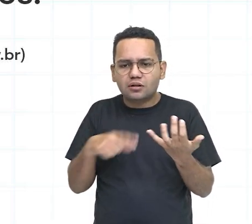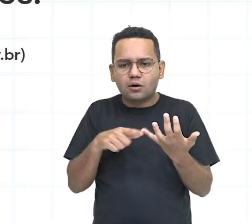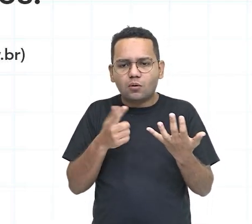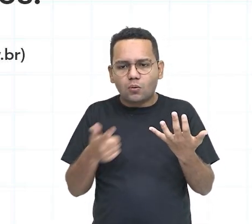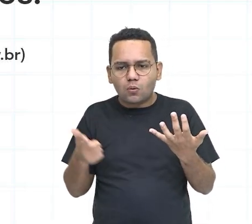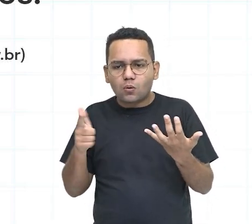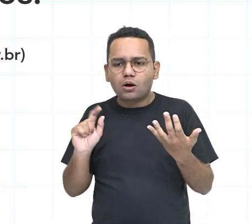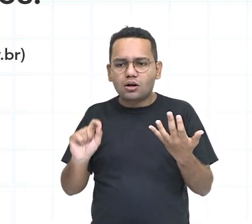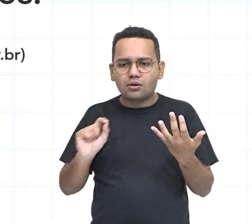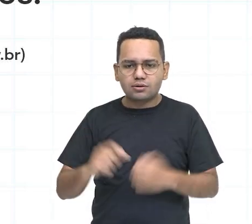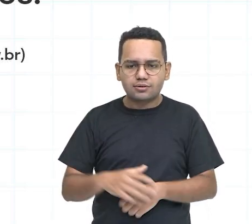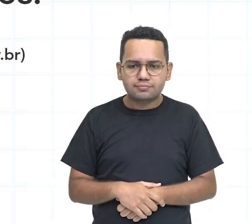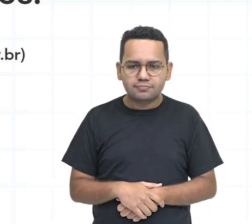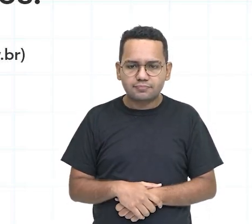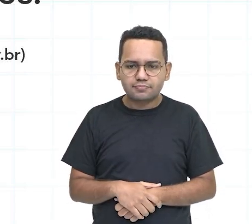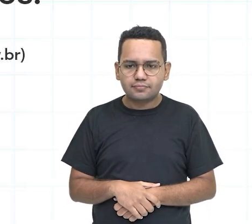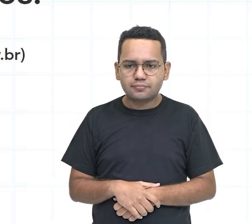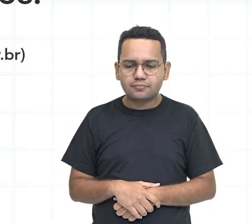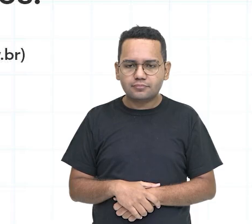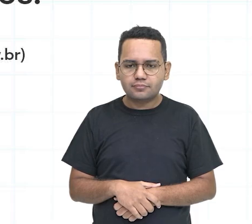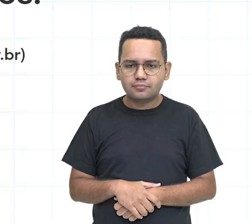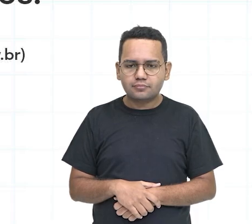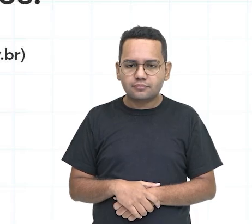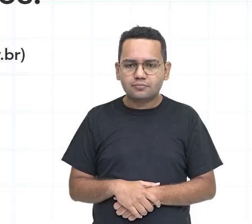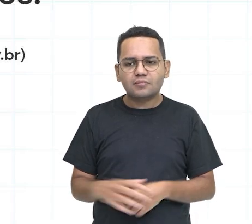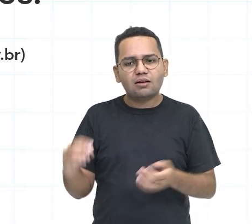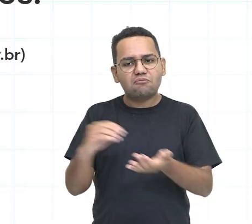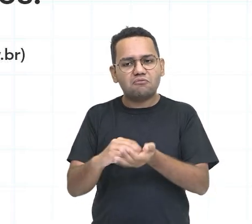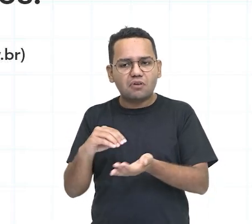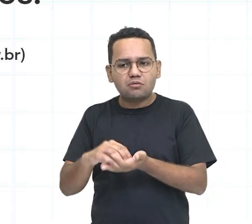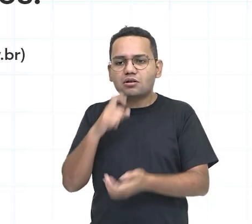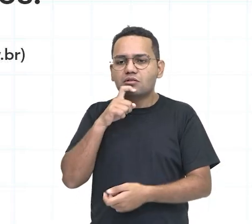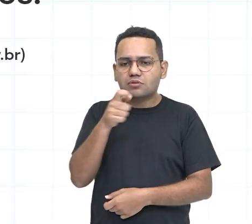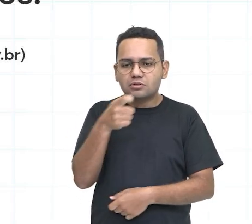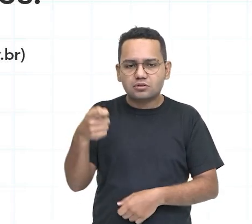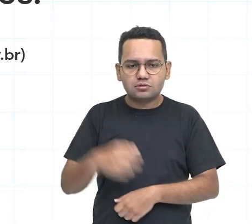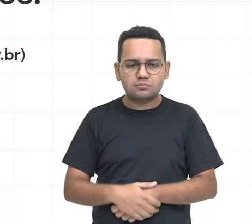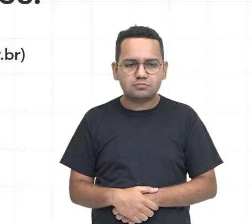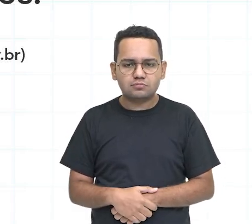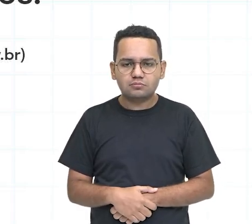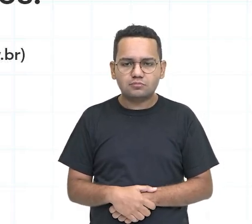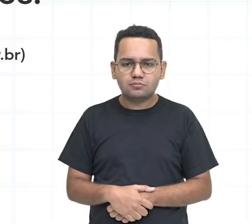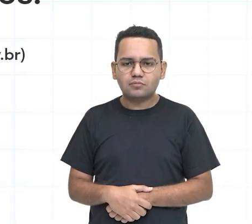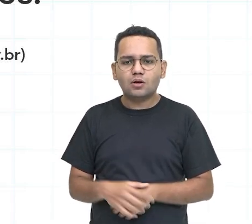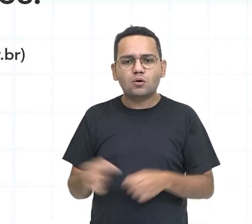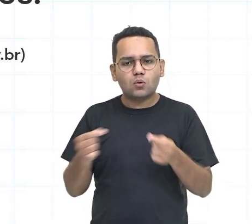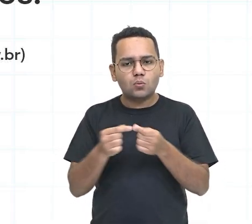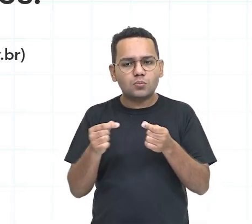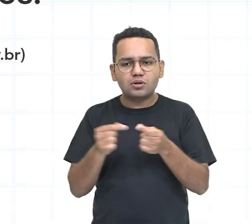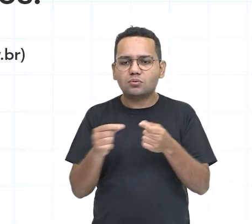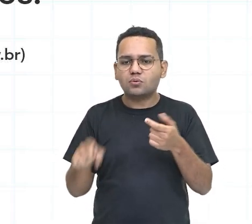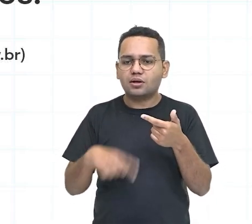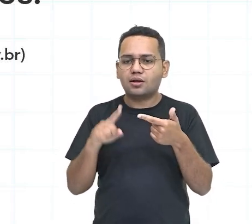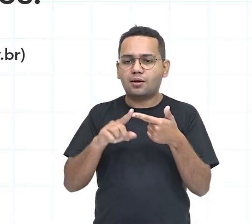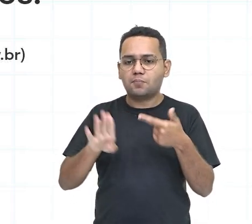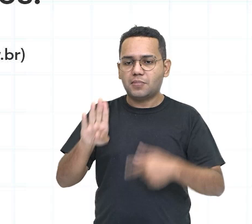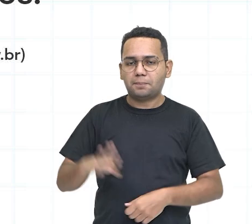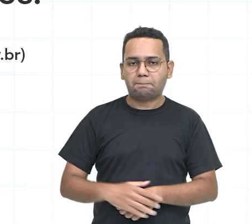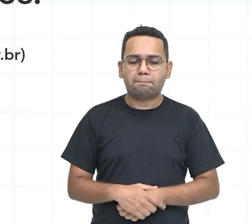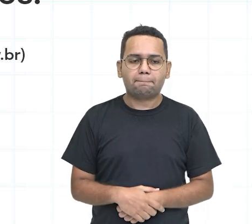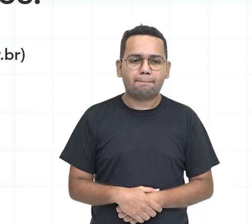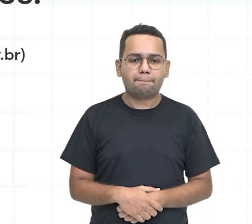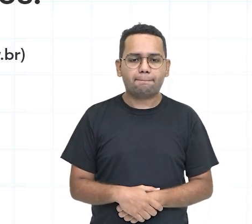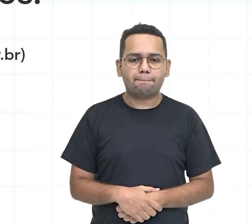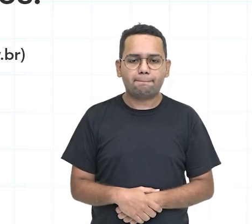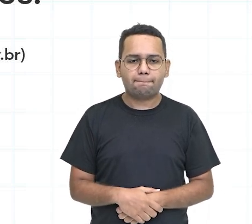ambiente. A palavra toasts lá no livro, lá no título, fala sobre desperdício. E vamos rapidamente falar